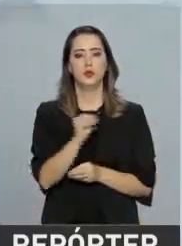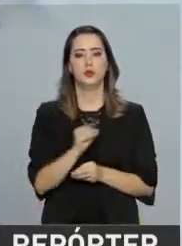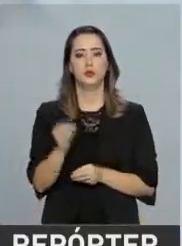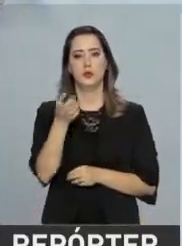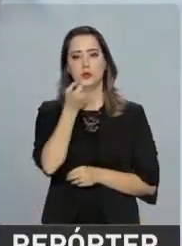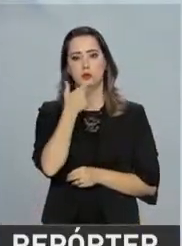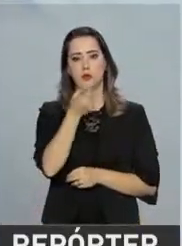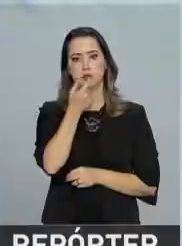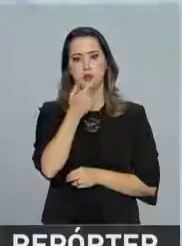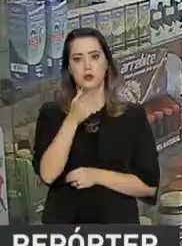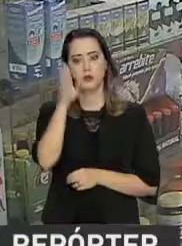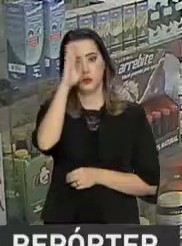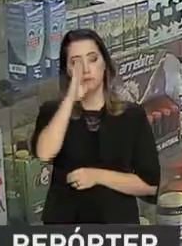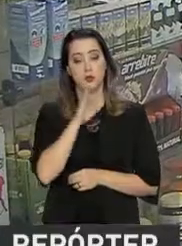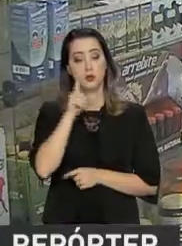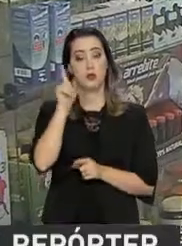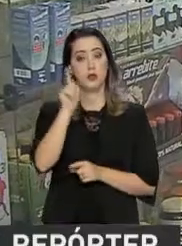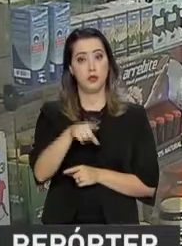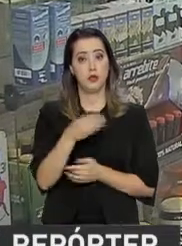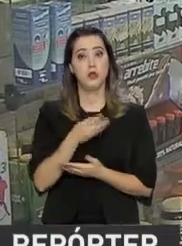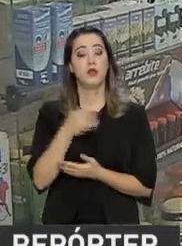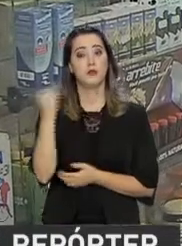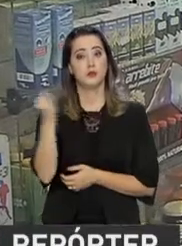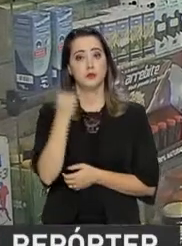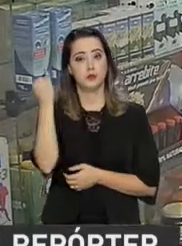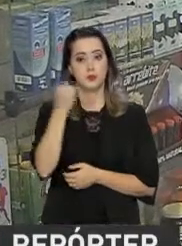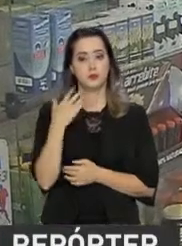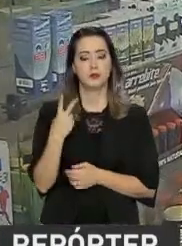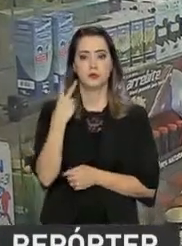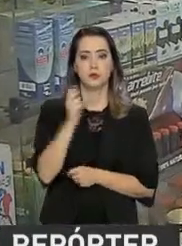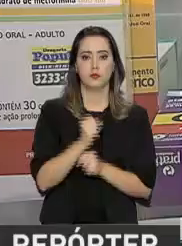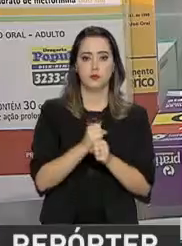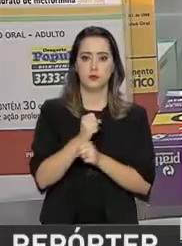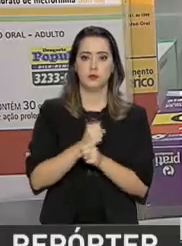remédios de graça pelo SUS, são medidas destacadas